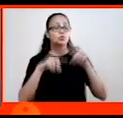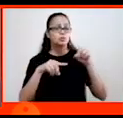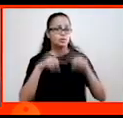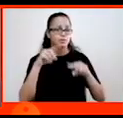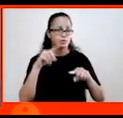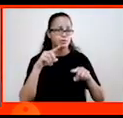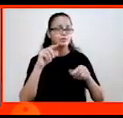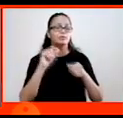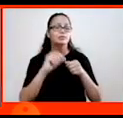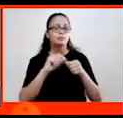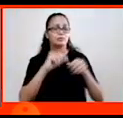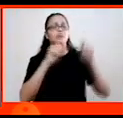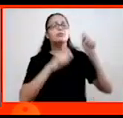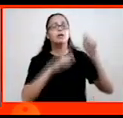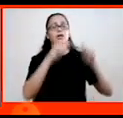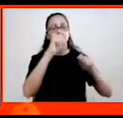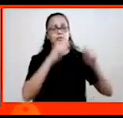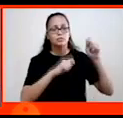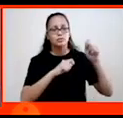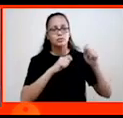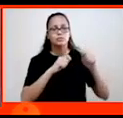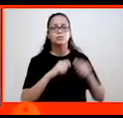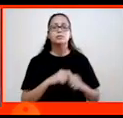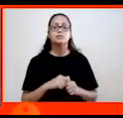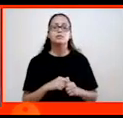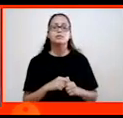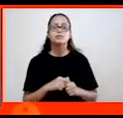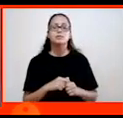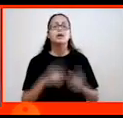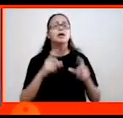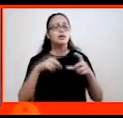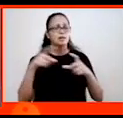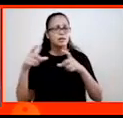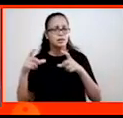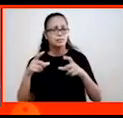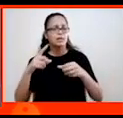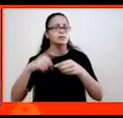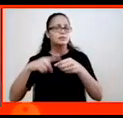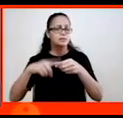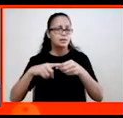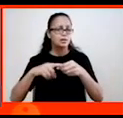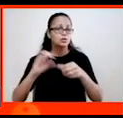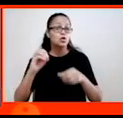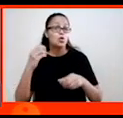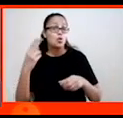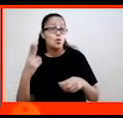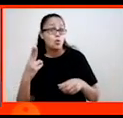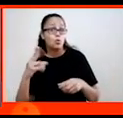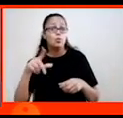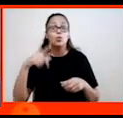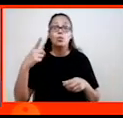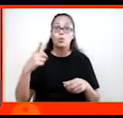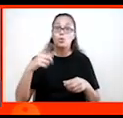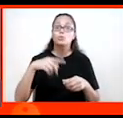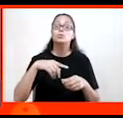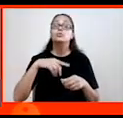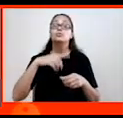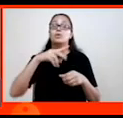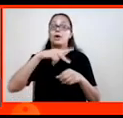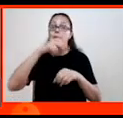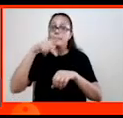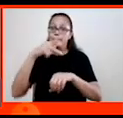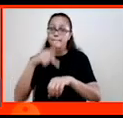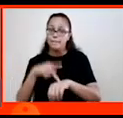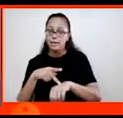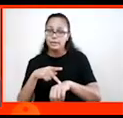eles são produtos industrializados, que foram feitos aí, em determinadas cidades ou outros países. Não tem só Made in Brasil, Made in China,